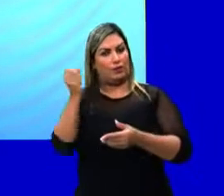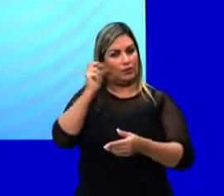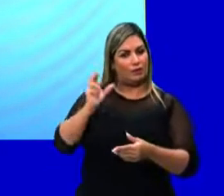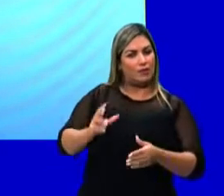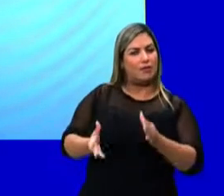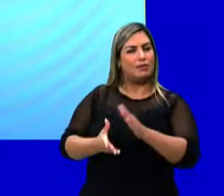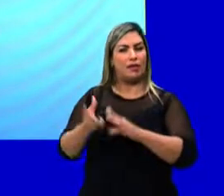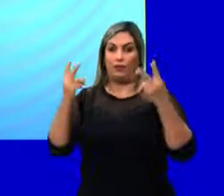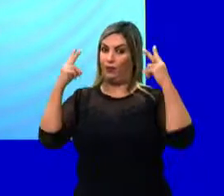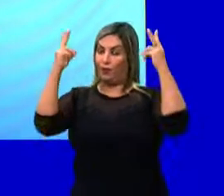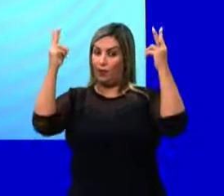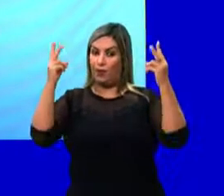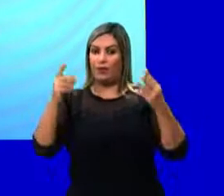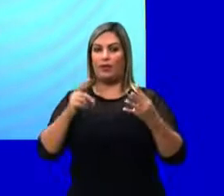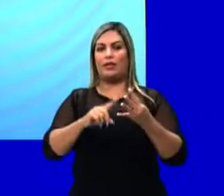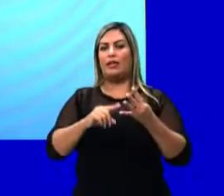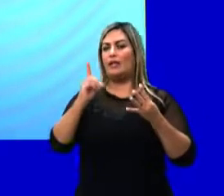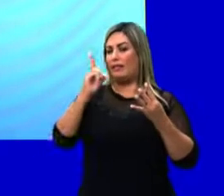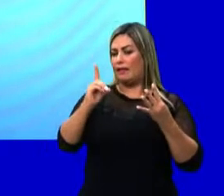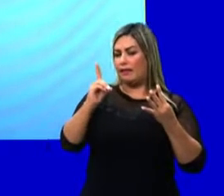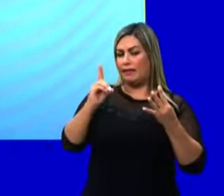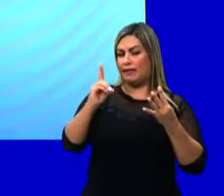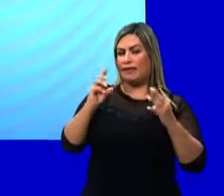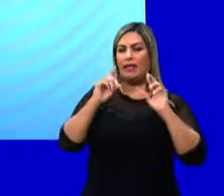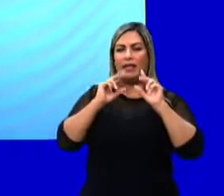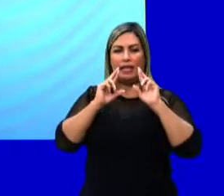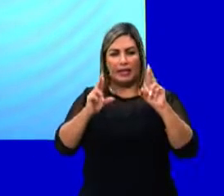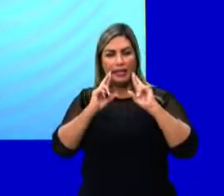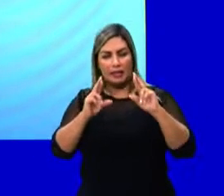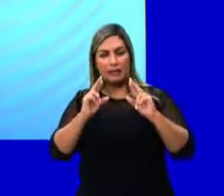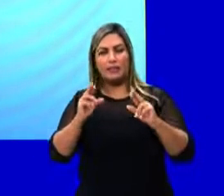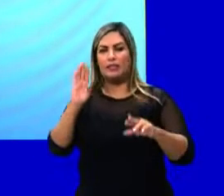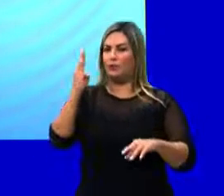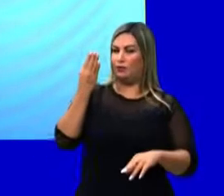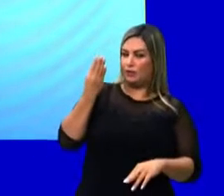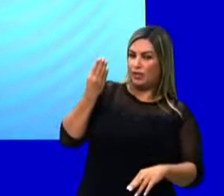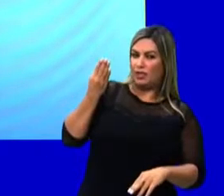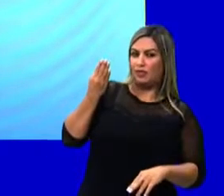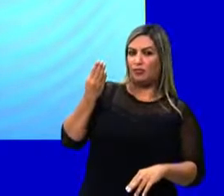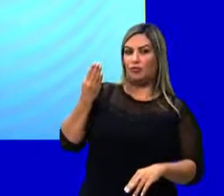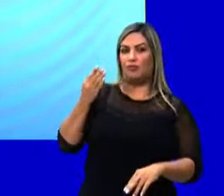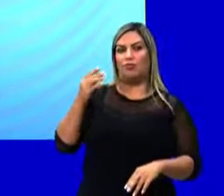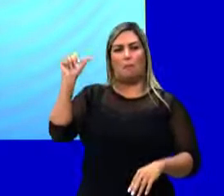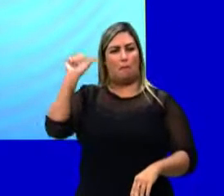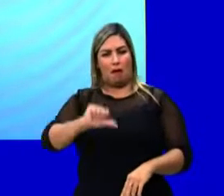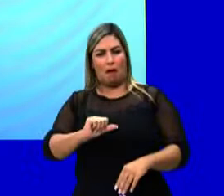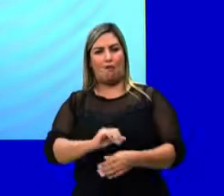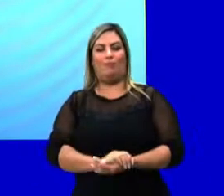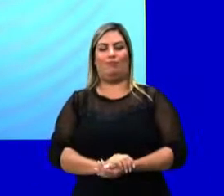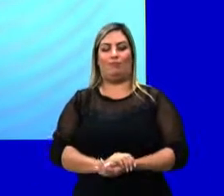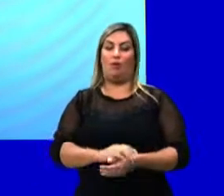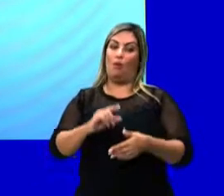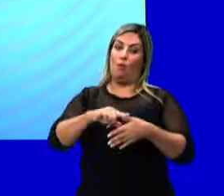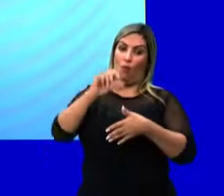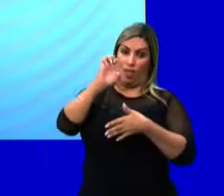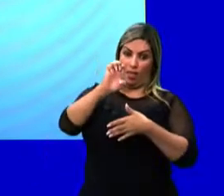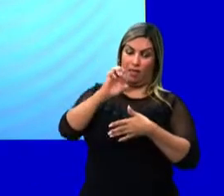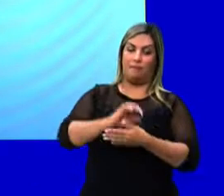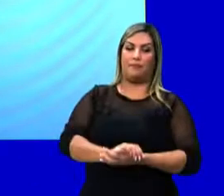saíram-se vitoriosos. Ou, letra D, reclamando, falso, deram-se mal. Ou, letra